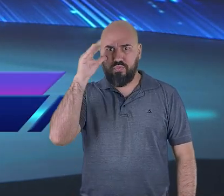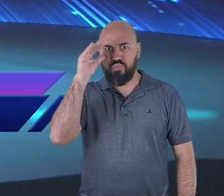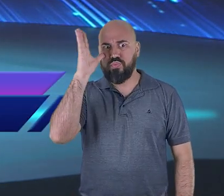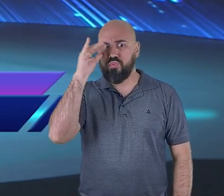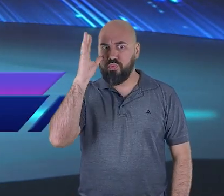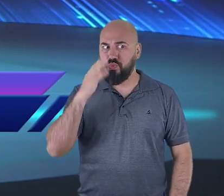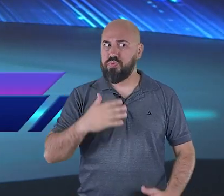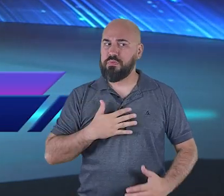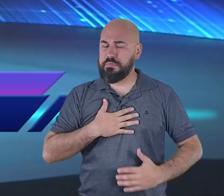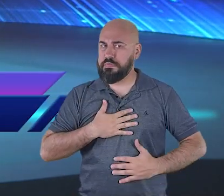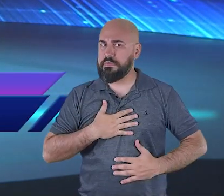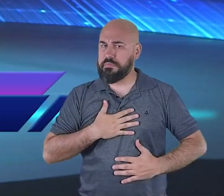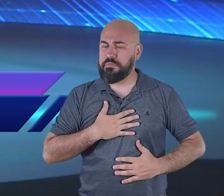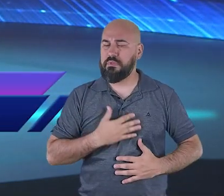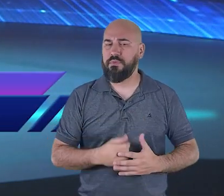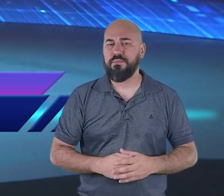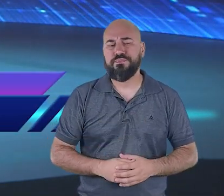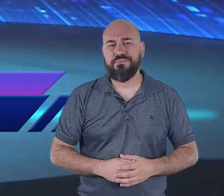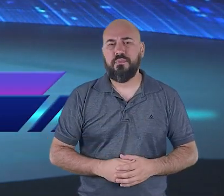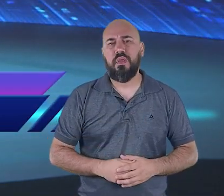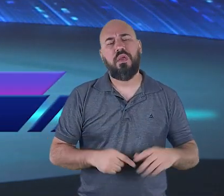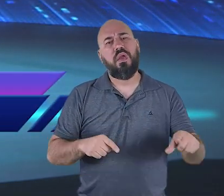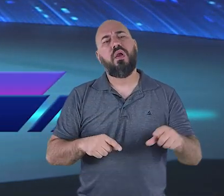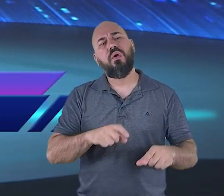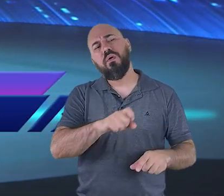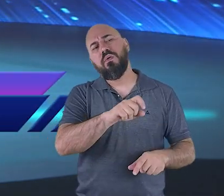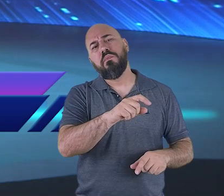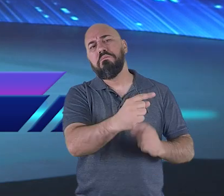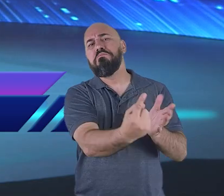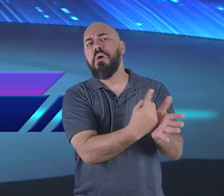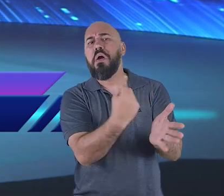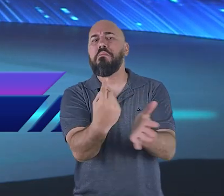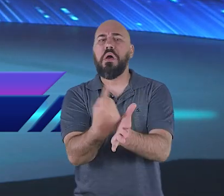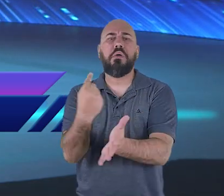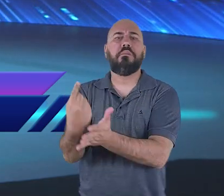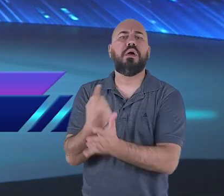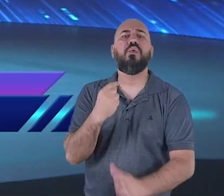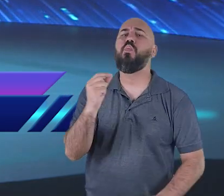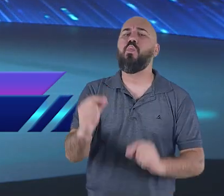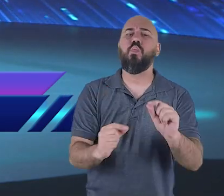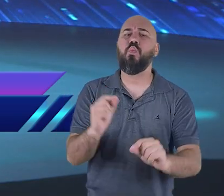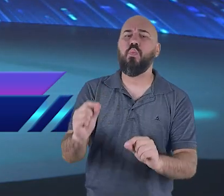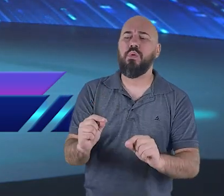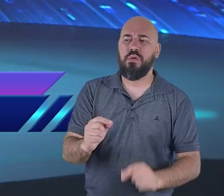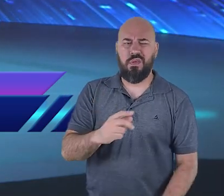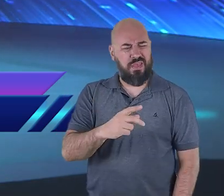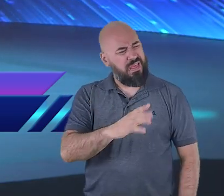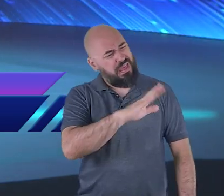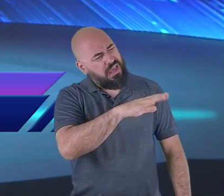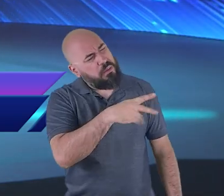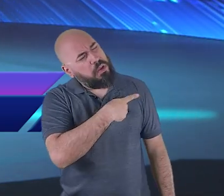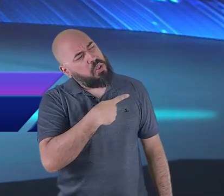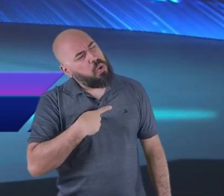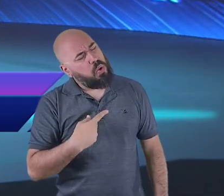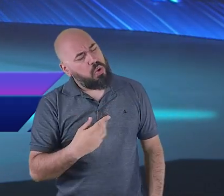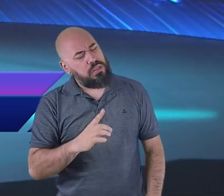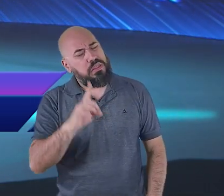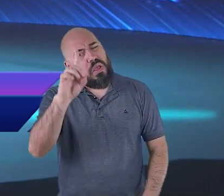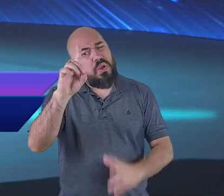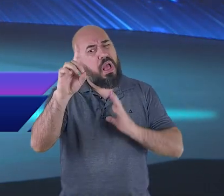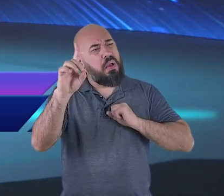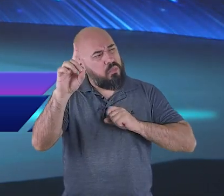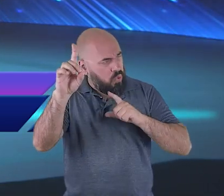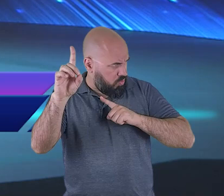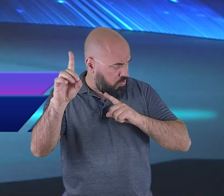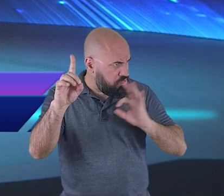palavra do Senhor. A pergunta que muitas vezes eu escuto é: pastor, se Deus é amor, por que